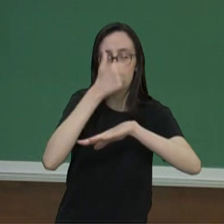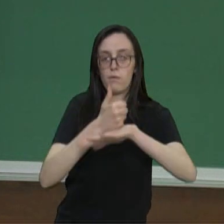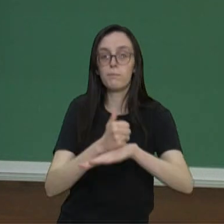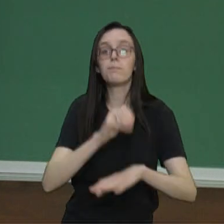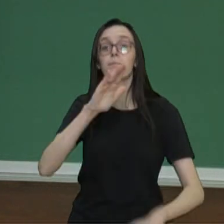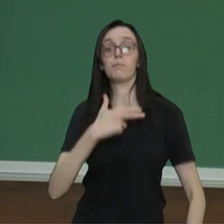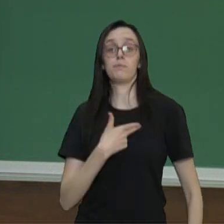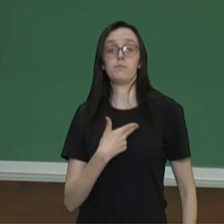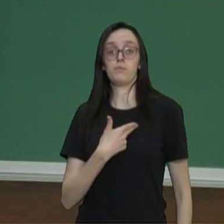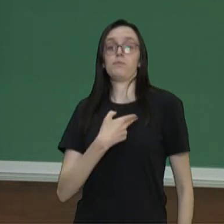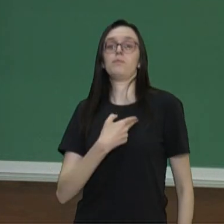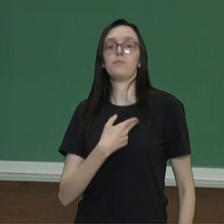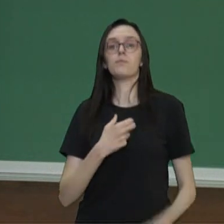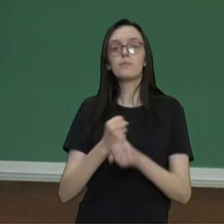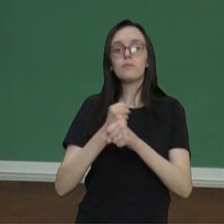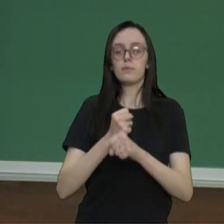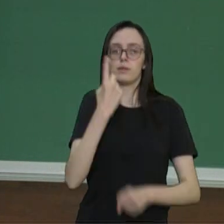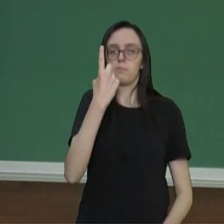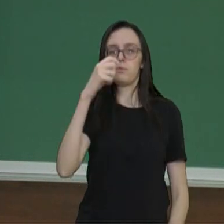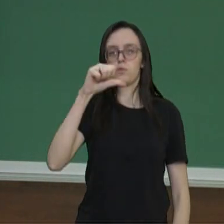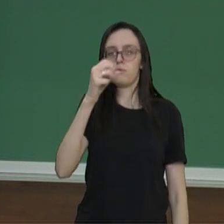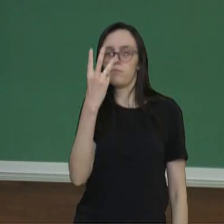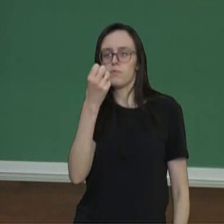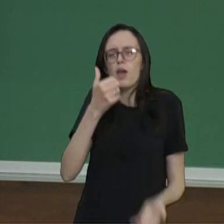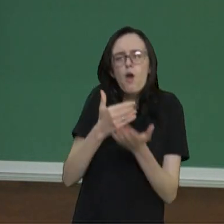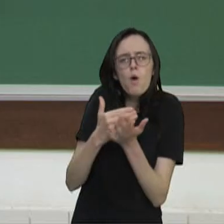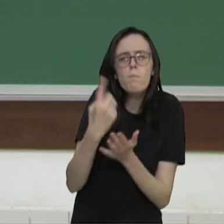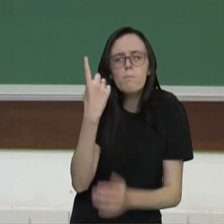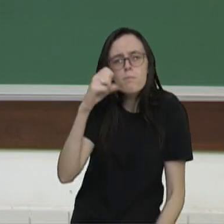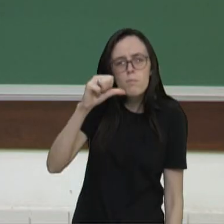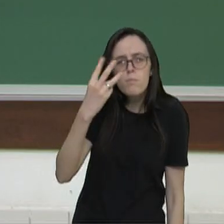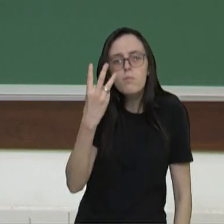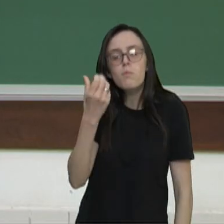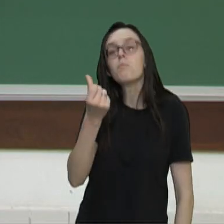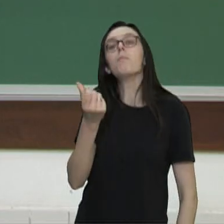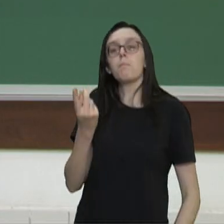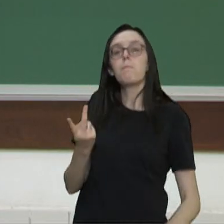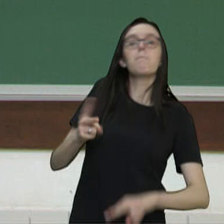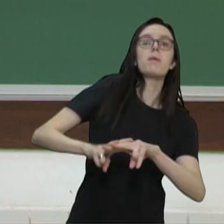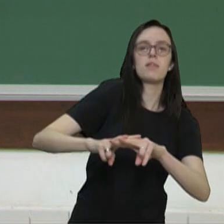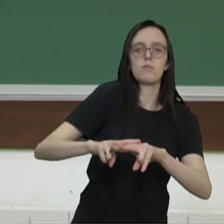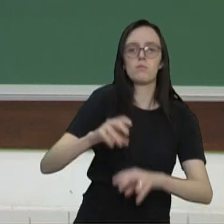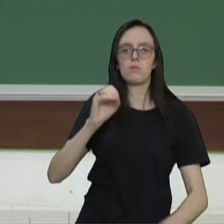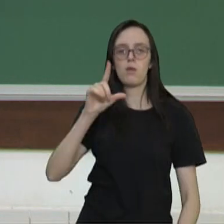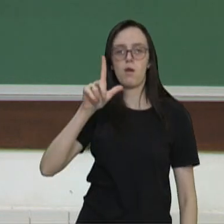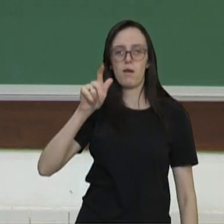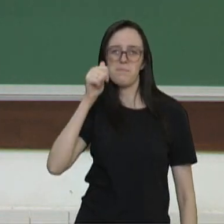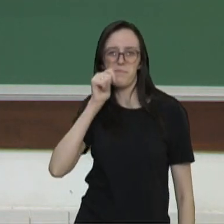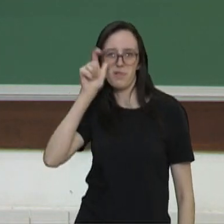Vargas, em 1936, no comecinho do ano, prendeu a Olga Benário